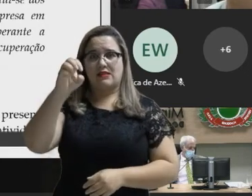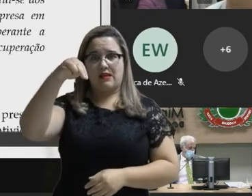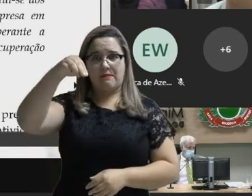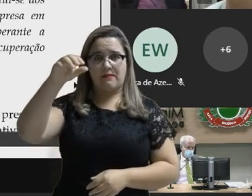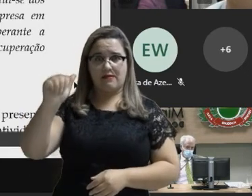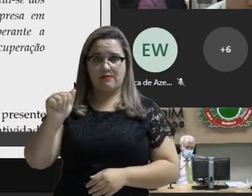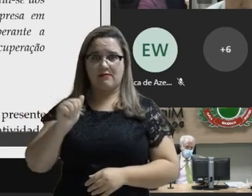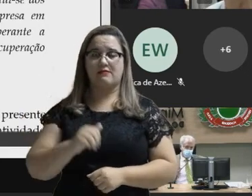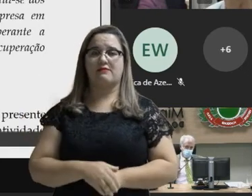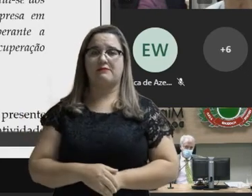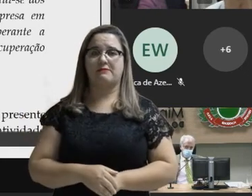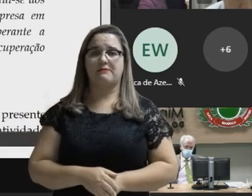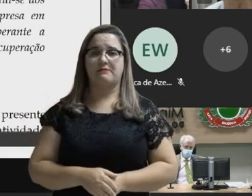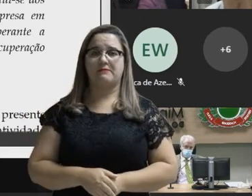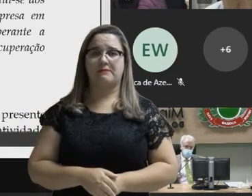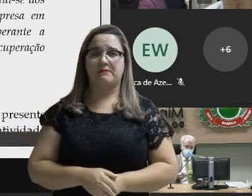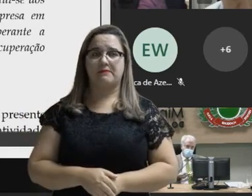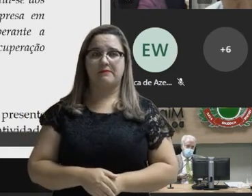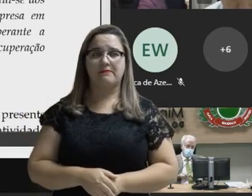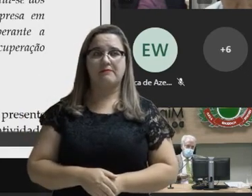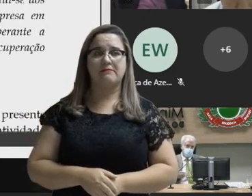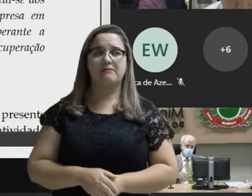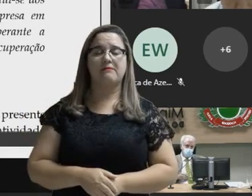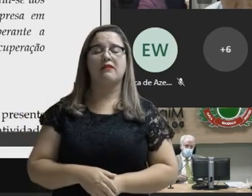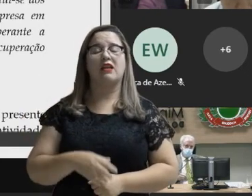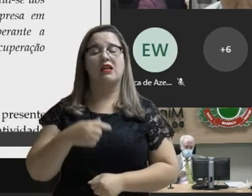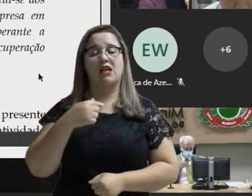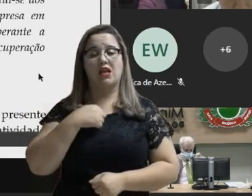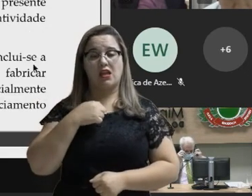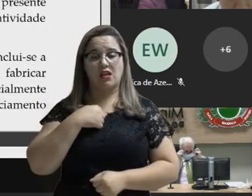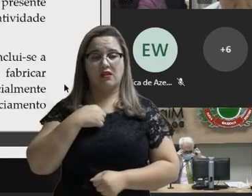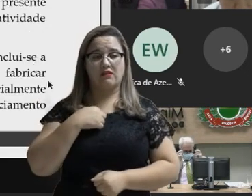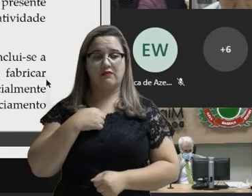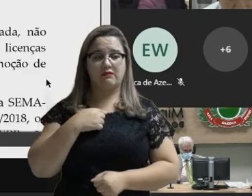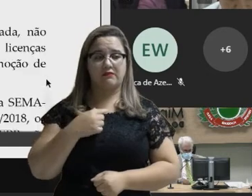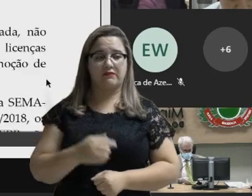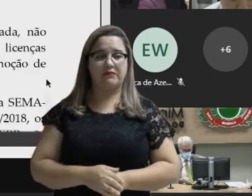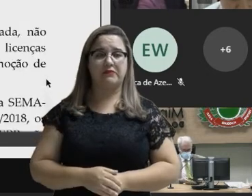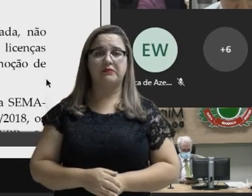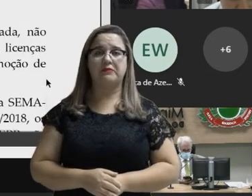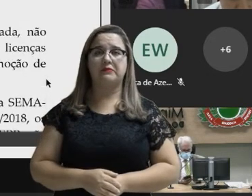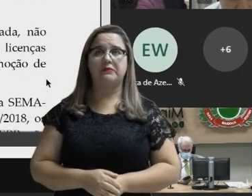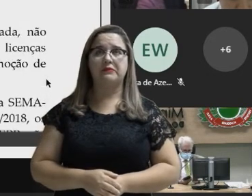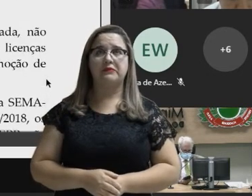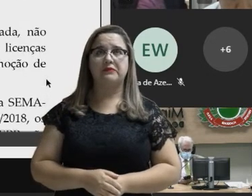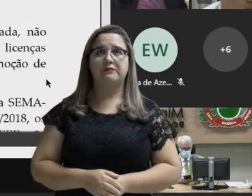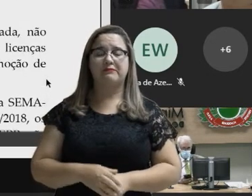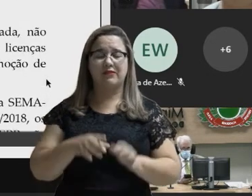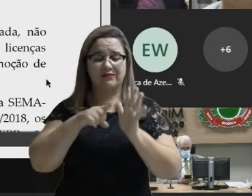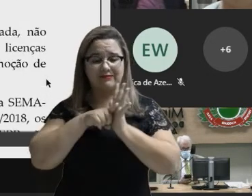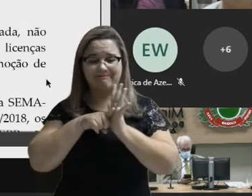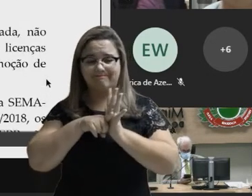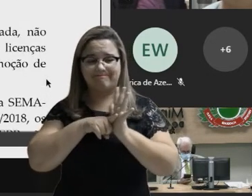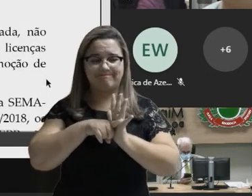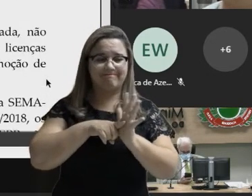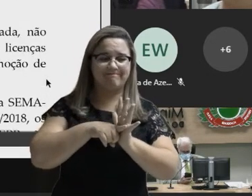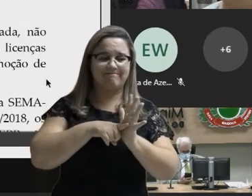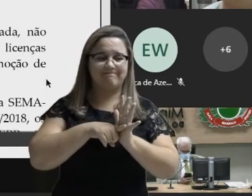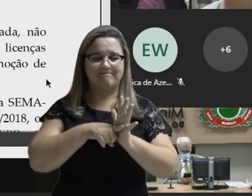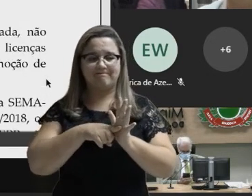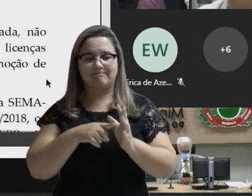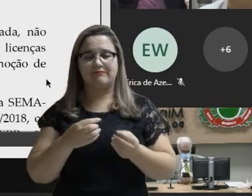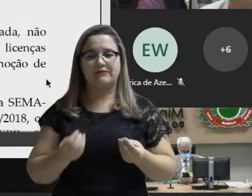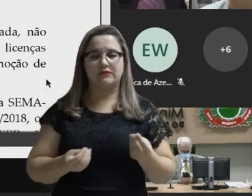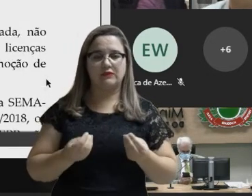recuperação ambiental. Eu estou... pode baixar um pouquinho? Eu estou analisando o caso no seguinte